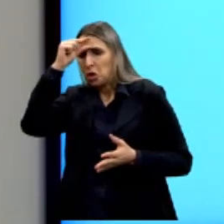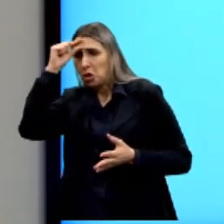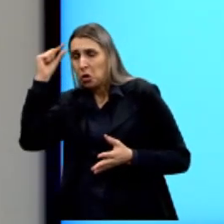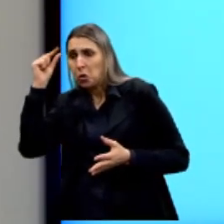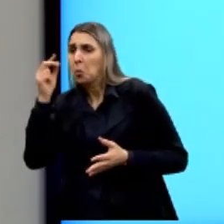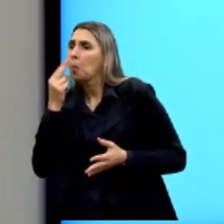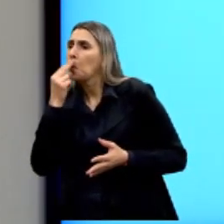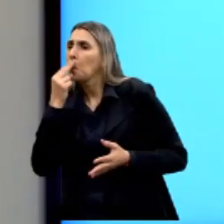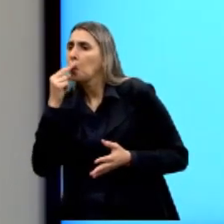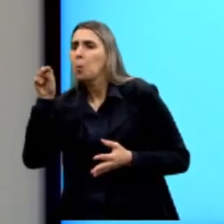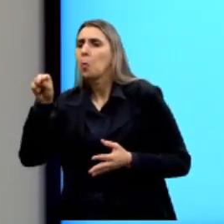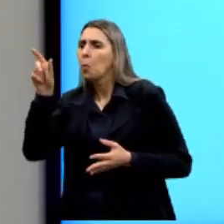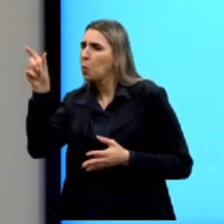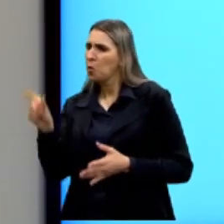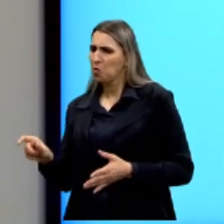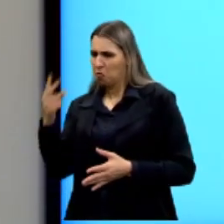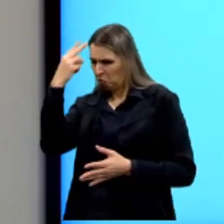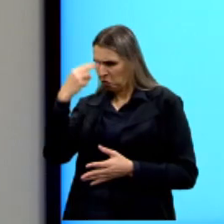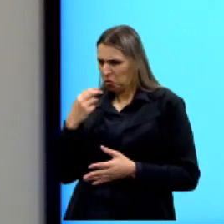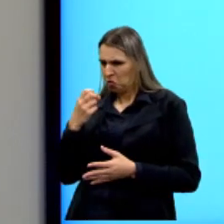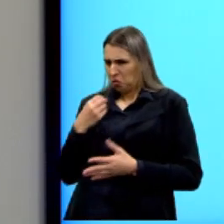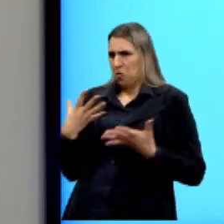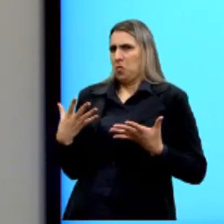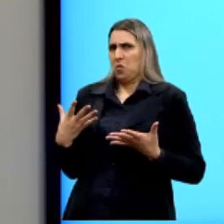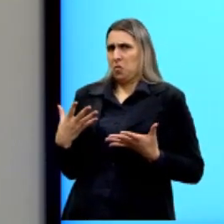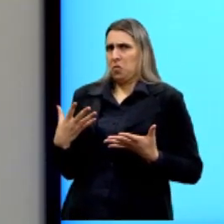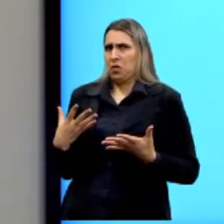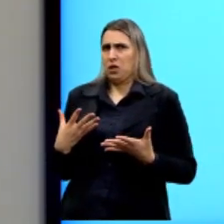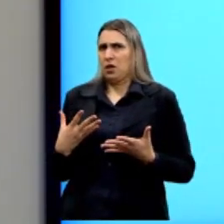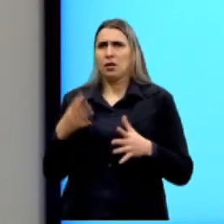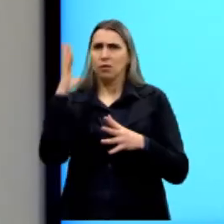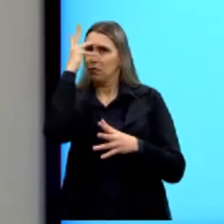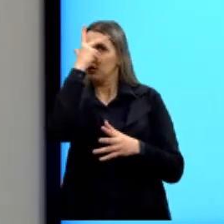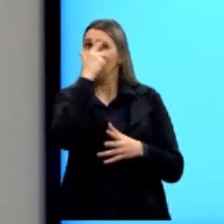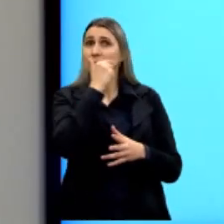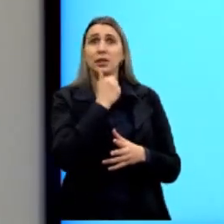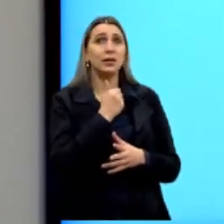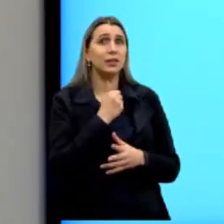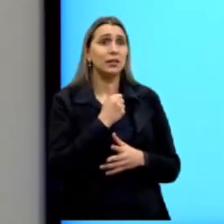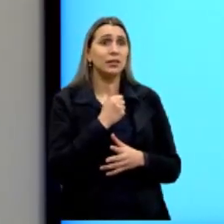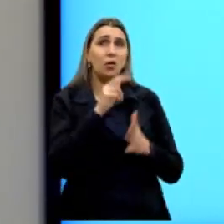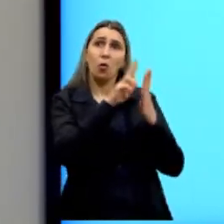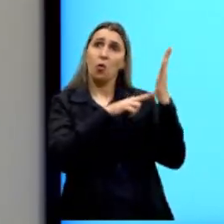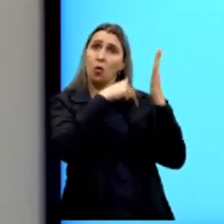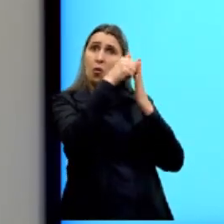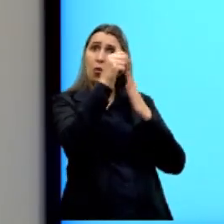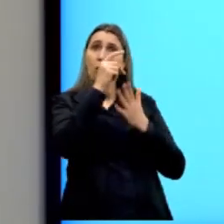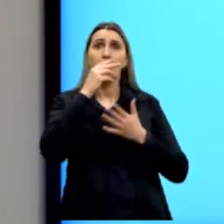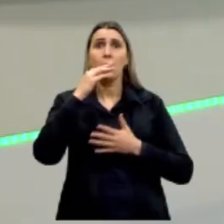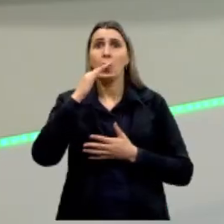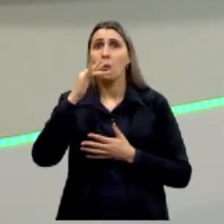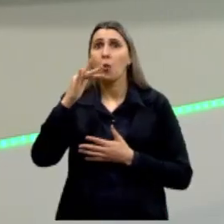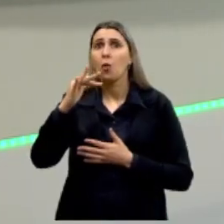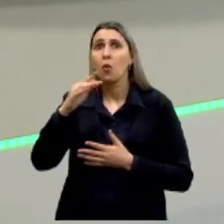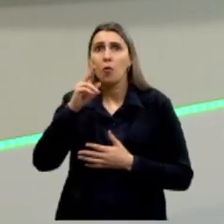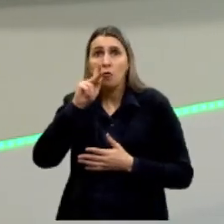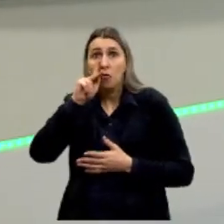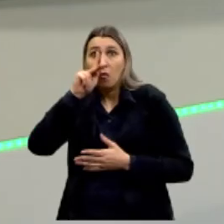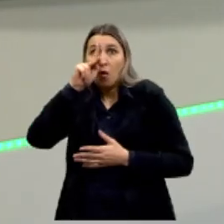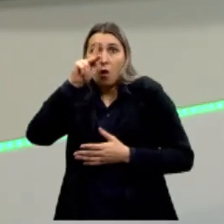Lobato viu de estranho a boba é tão linda maravilhosa seus traços suas Cores Vivas